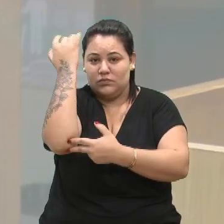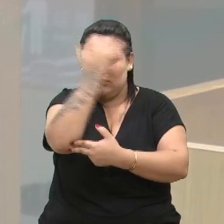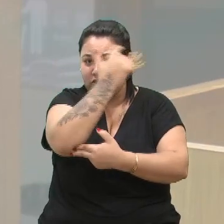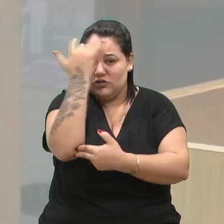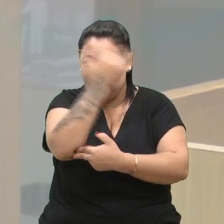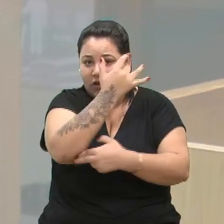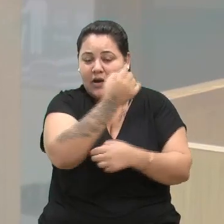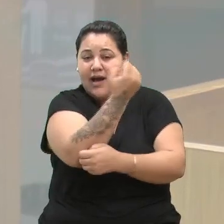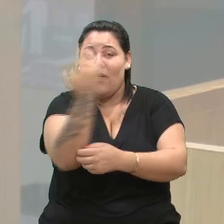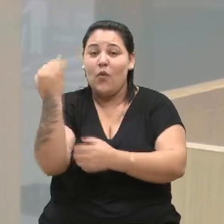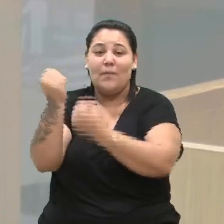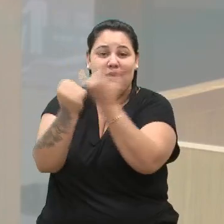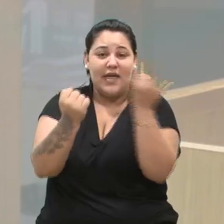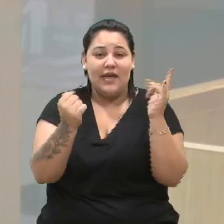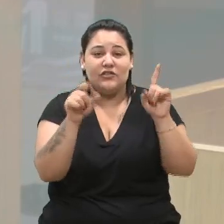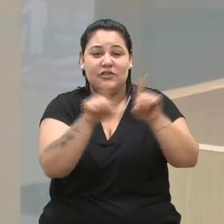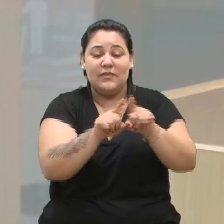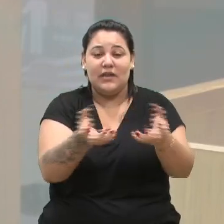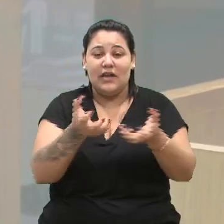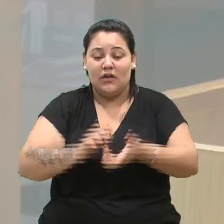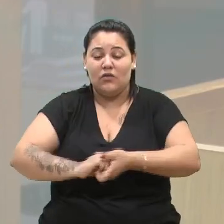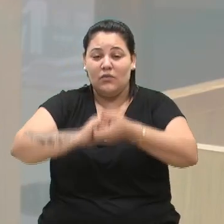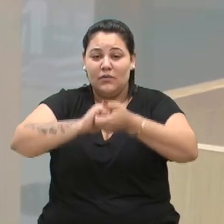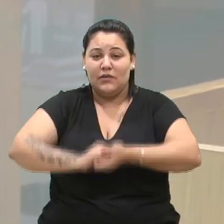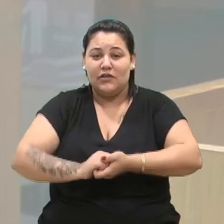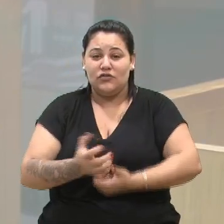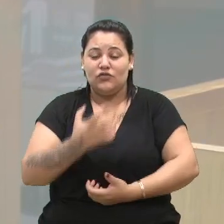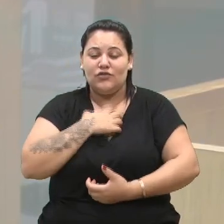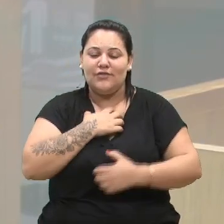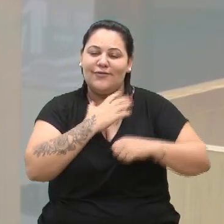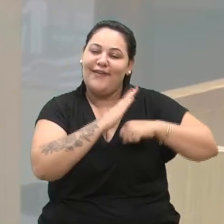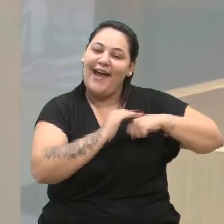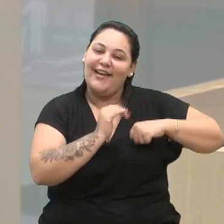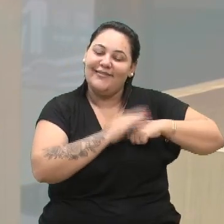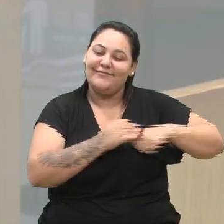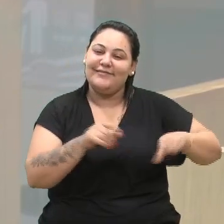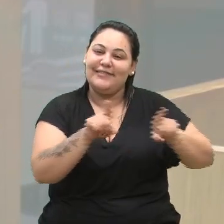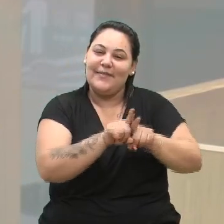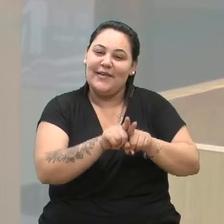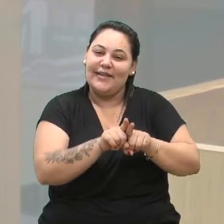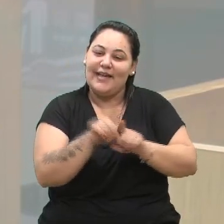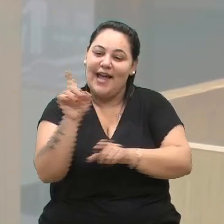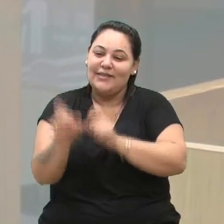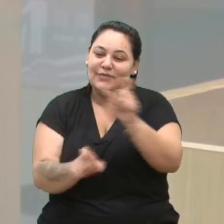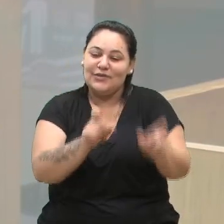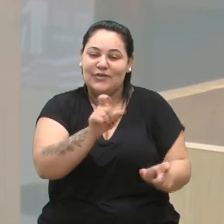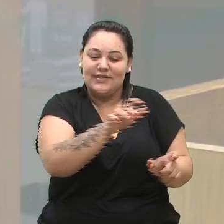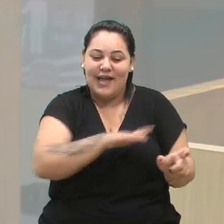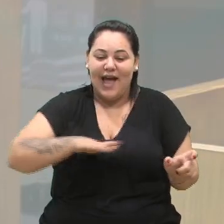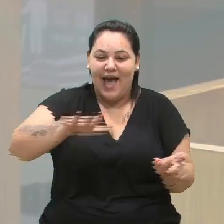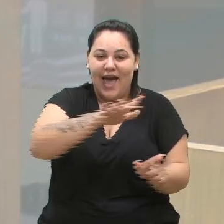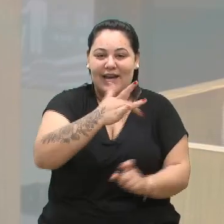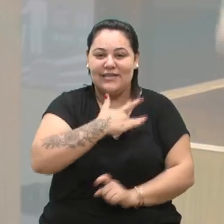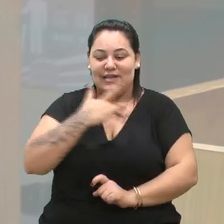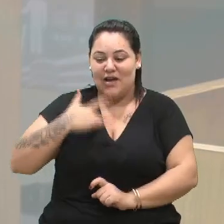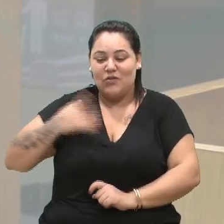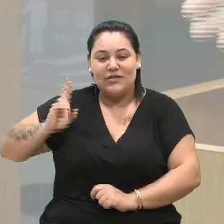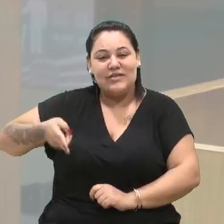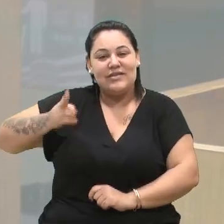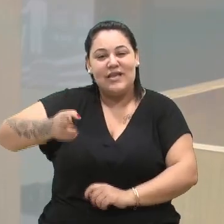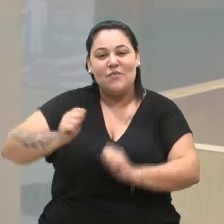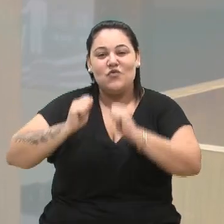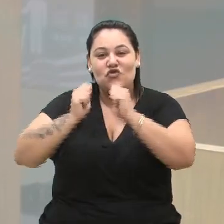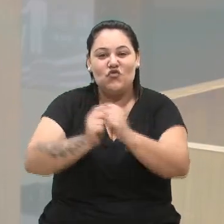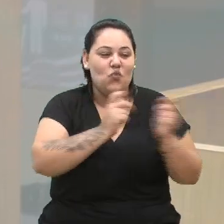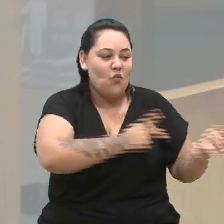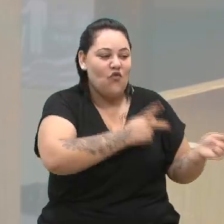Meio Ambiente, e também quero cumprimentar de forma bem carinhosa o pessoal da saúde, que está sempre junto com nós, visitando casa